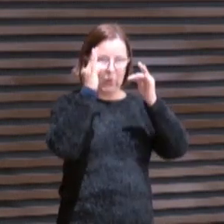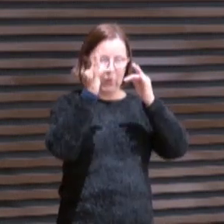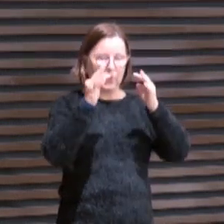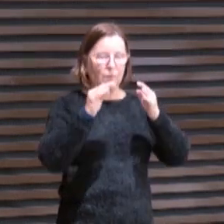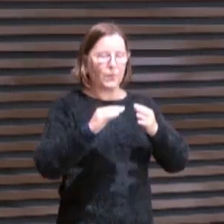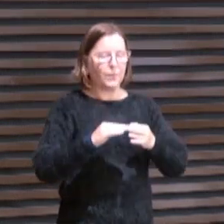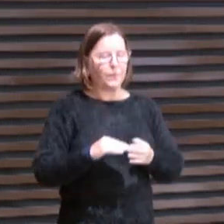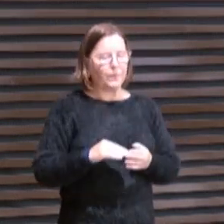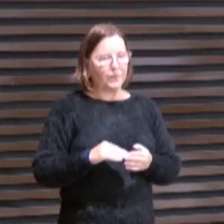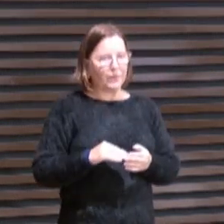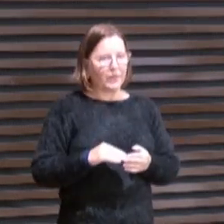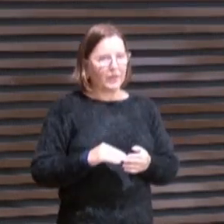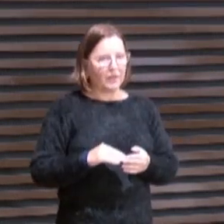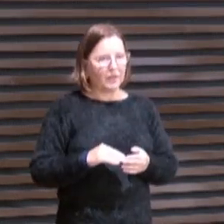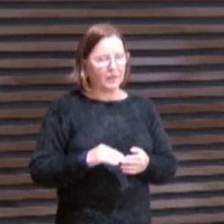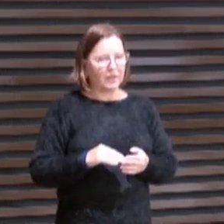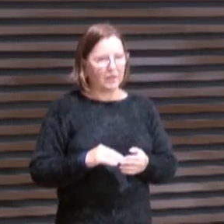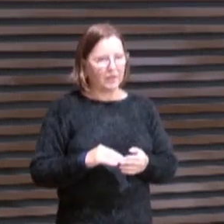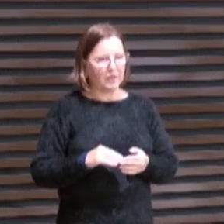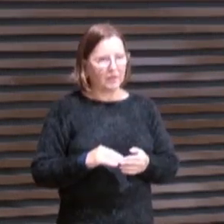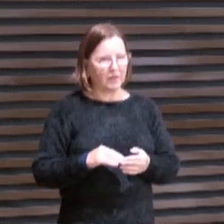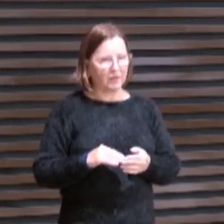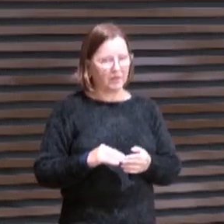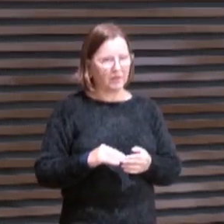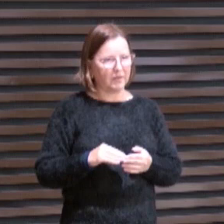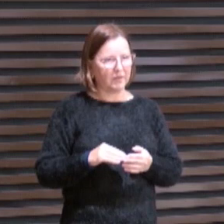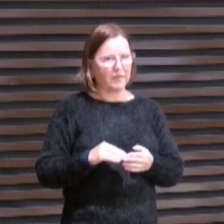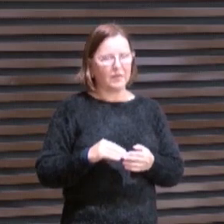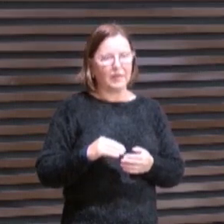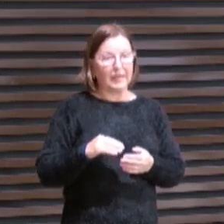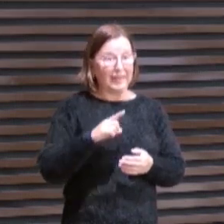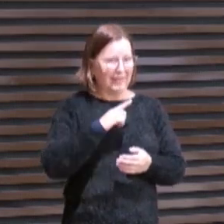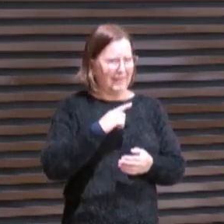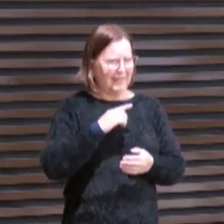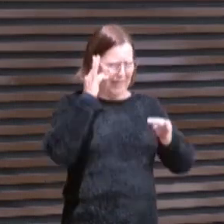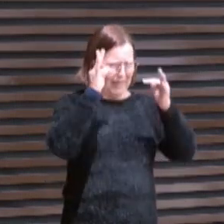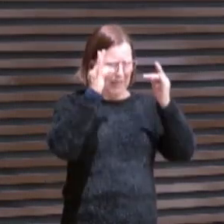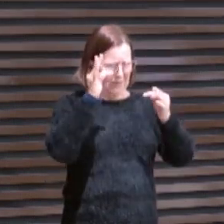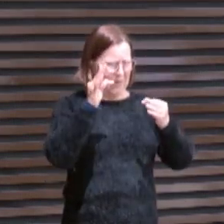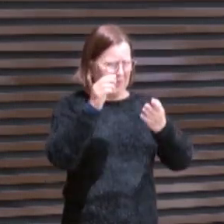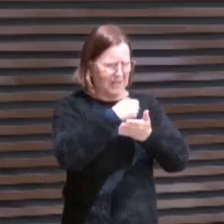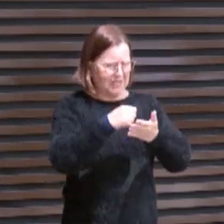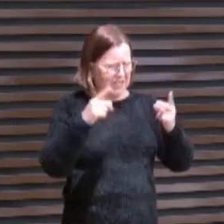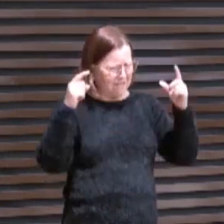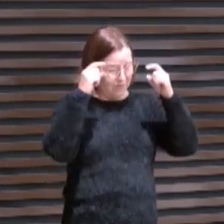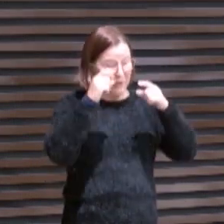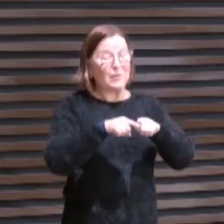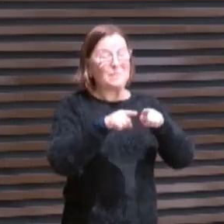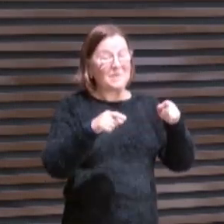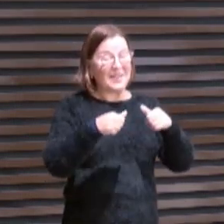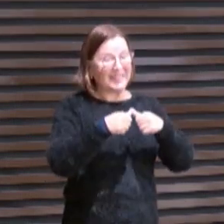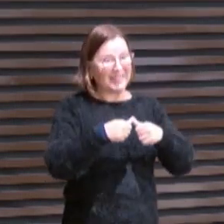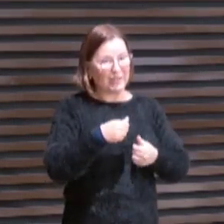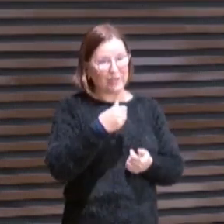complica. Tem teólogo que complica demais, a gente lê e fica mais confuso. Mas esse não complica.